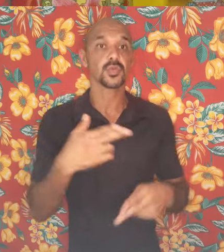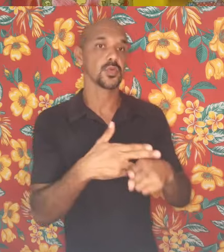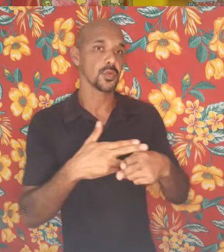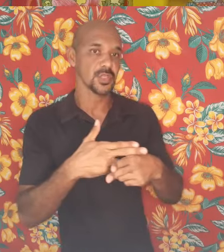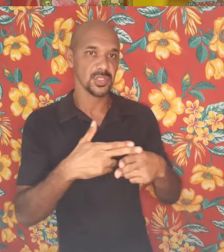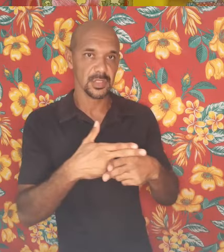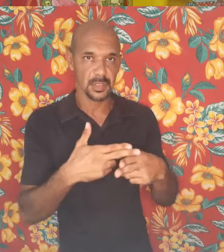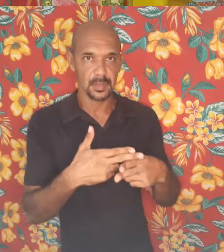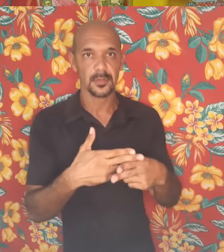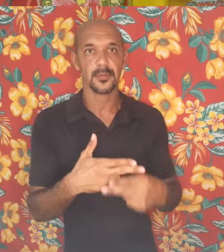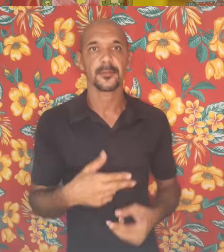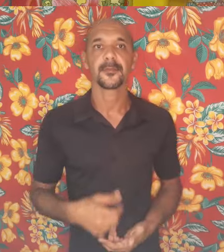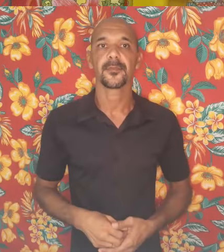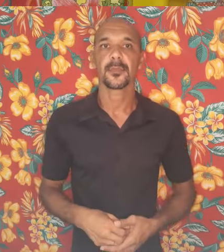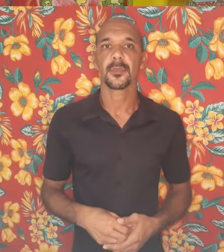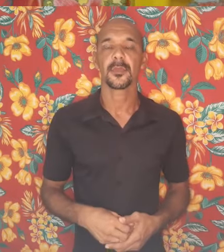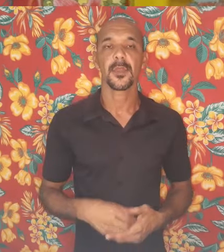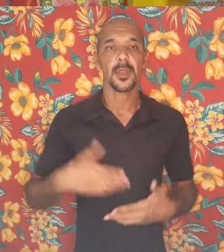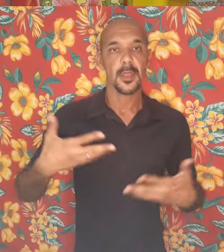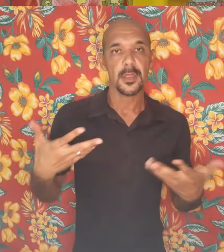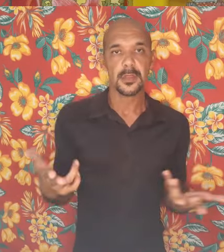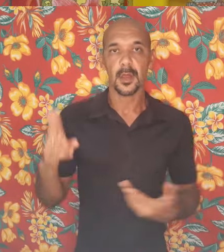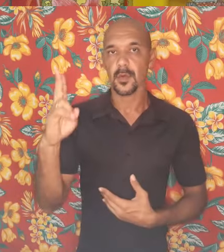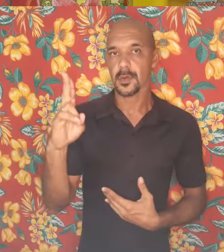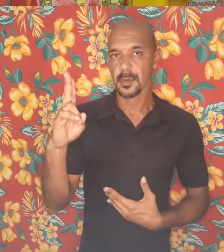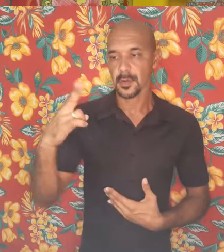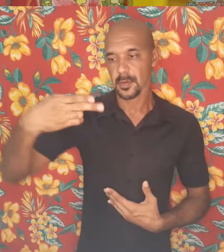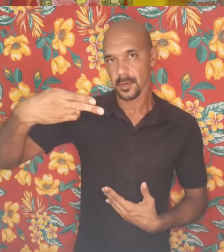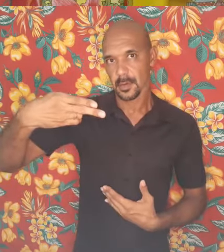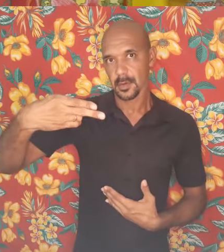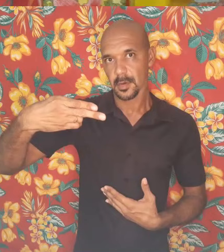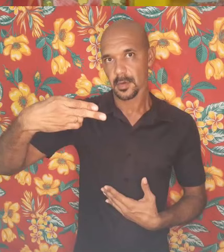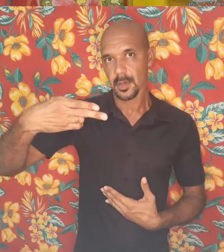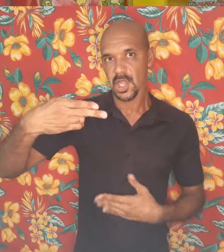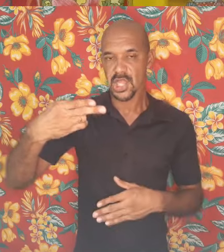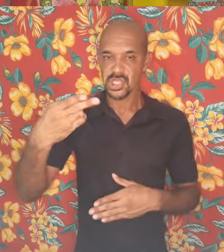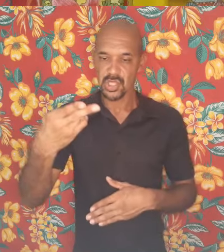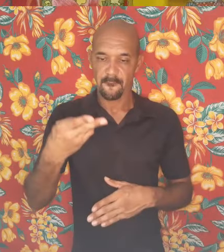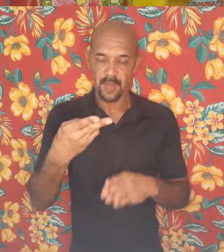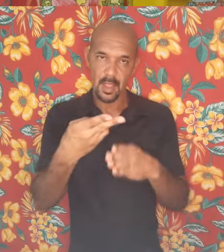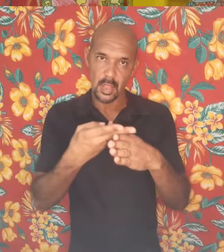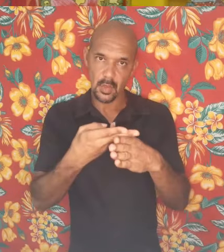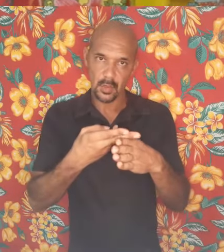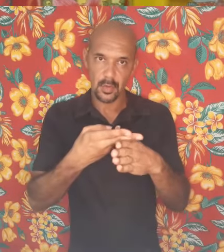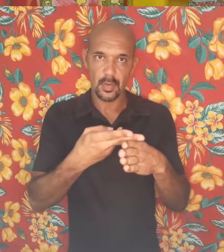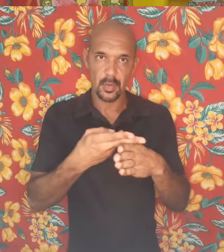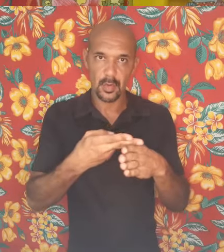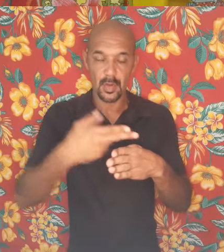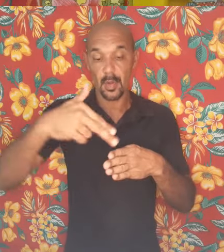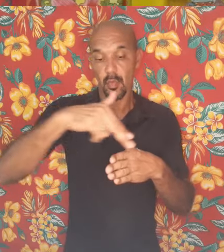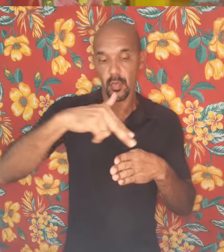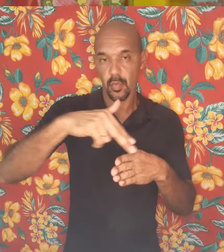estilete inclinado, tá? Nós vamos fazer um círculo ao redor de